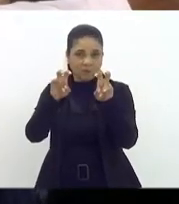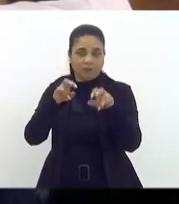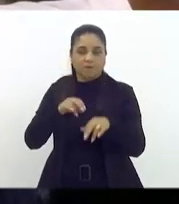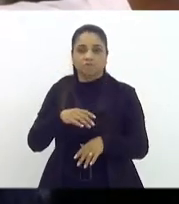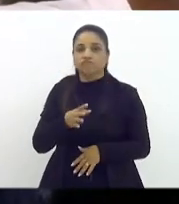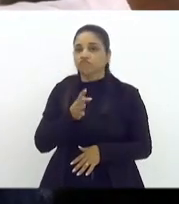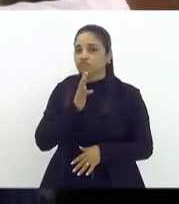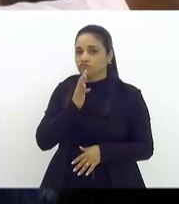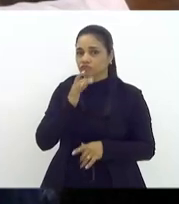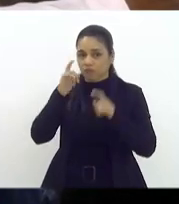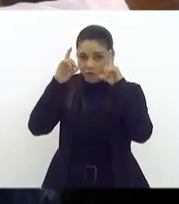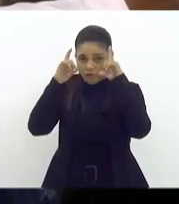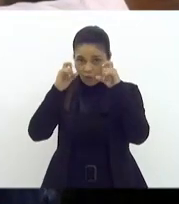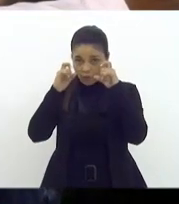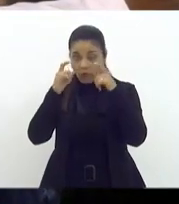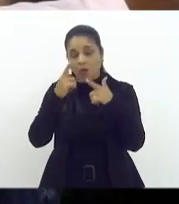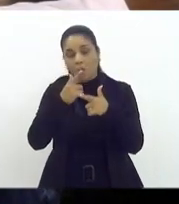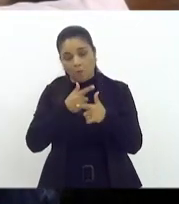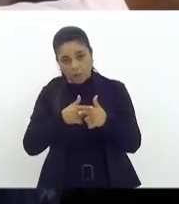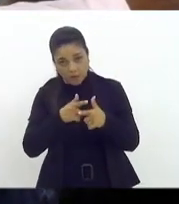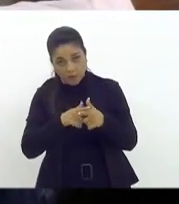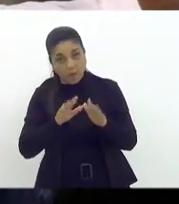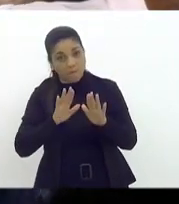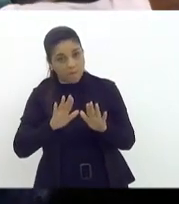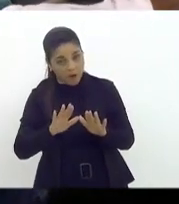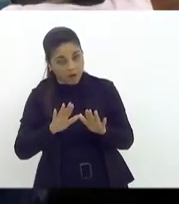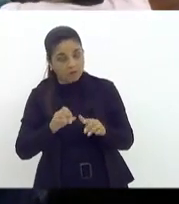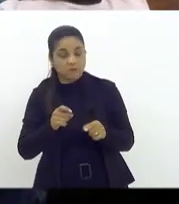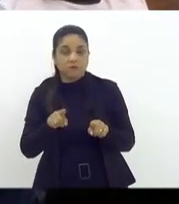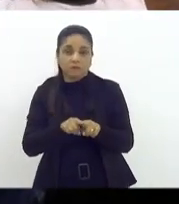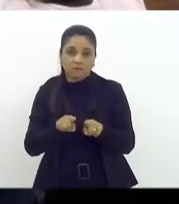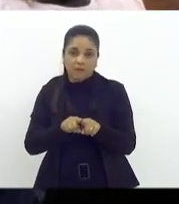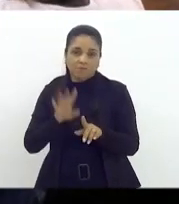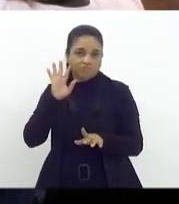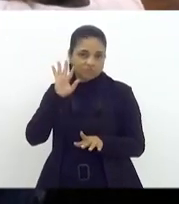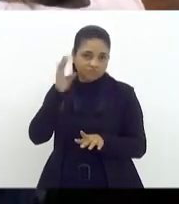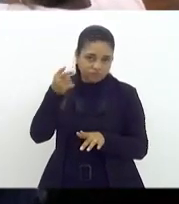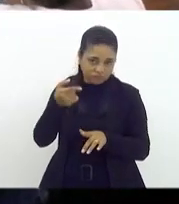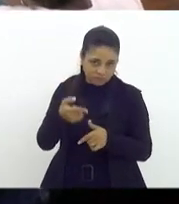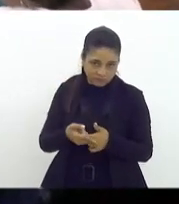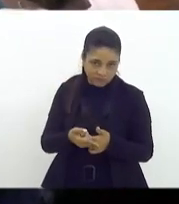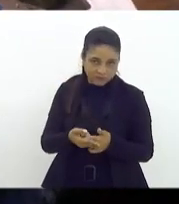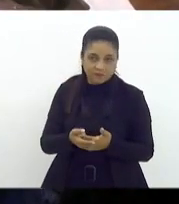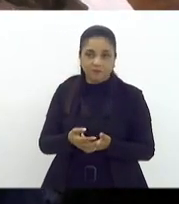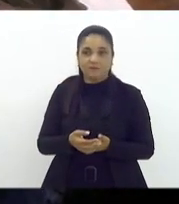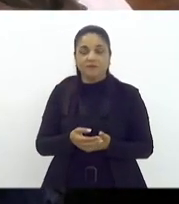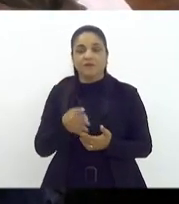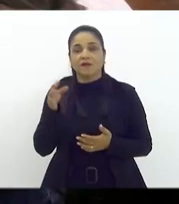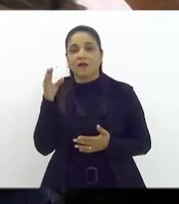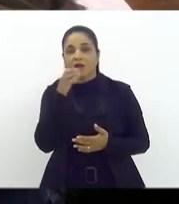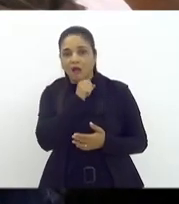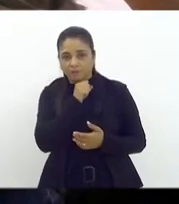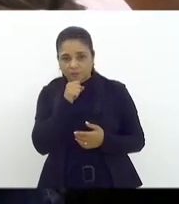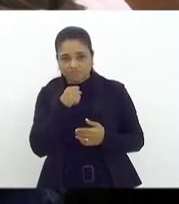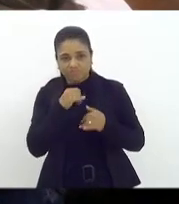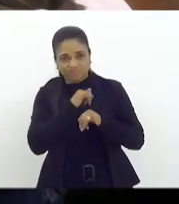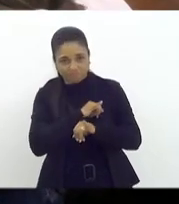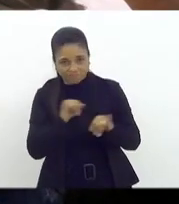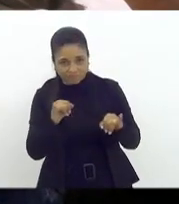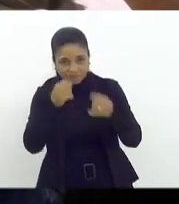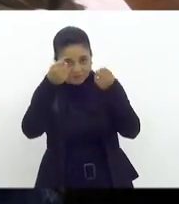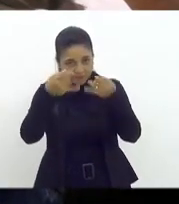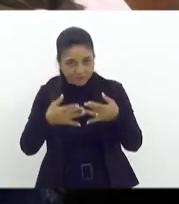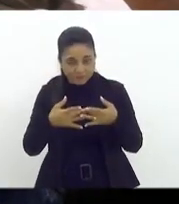fotográfico pode ser um problema mas ele também pode ser uma solução eu vou quero só rapidamente trazer essa questão para vocês